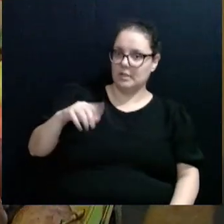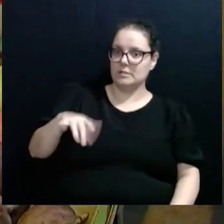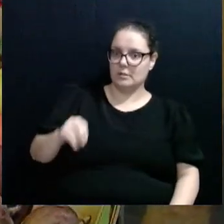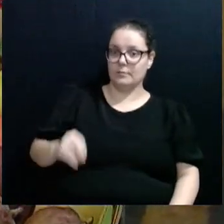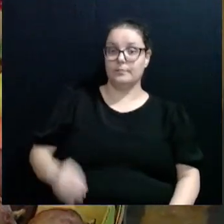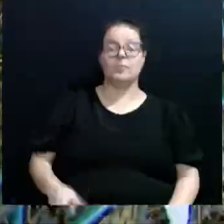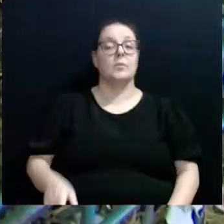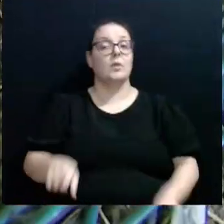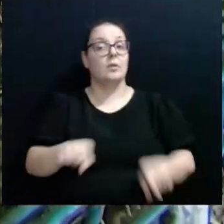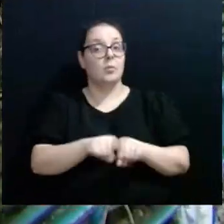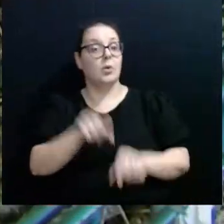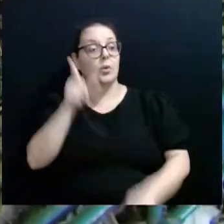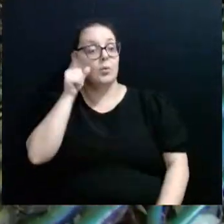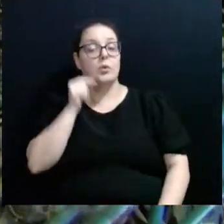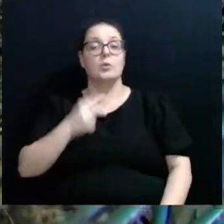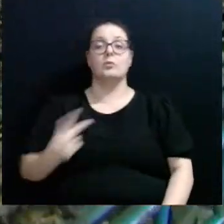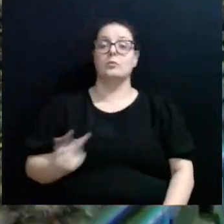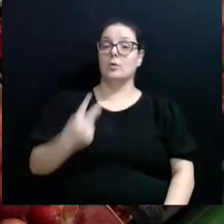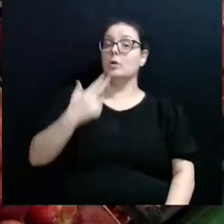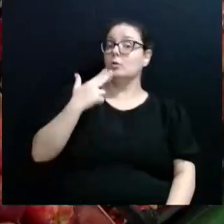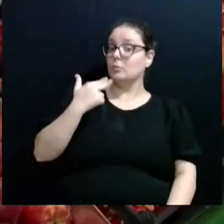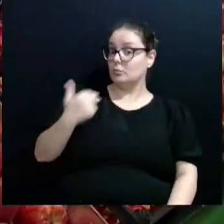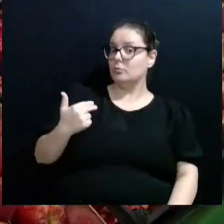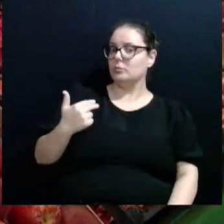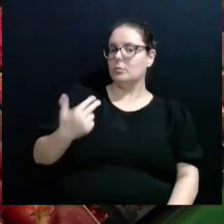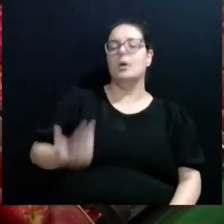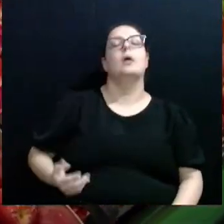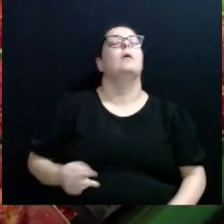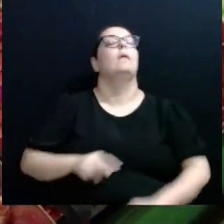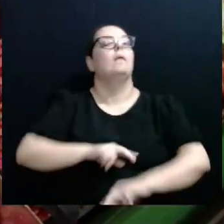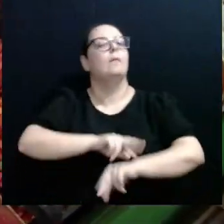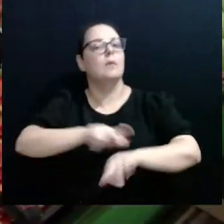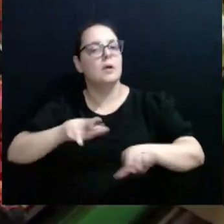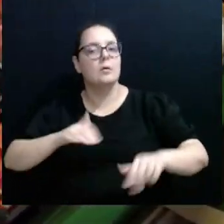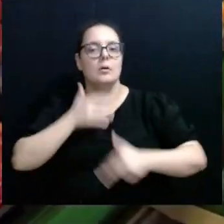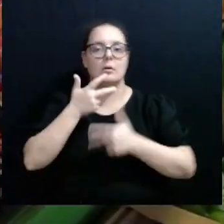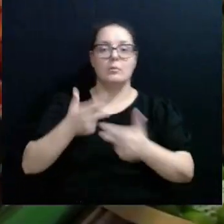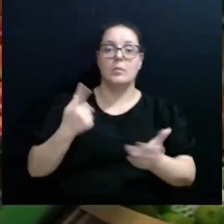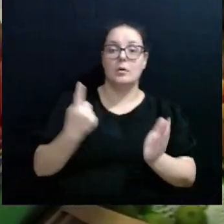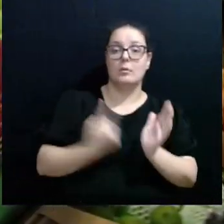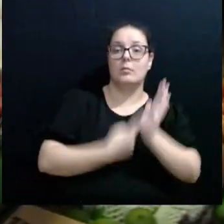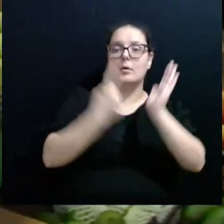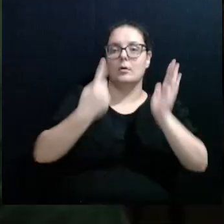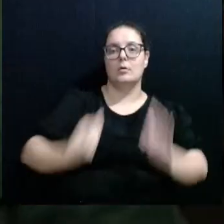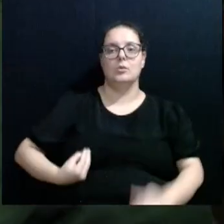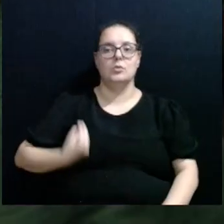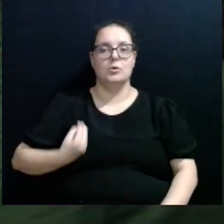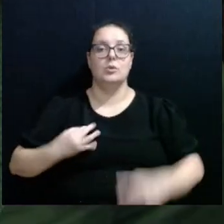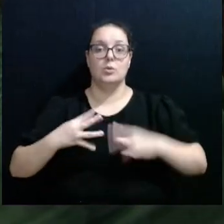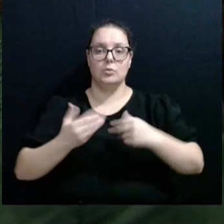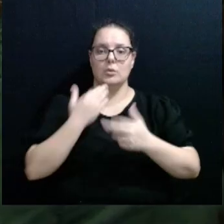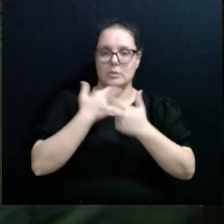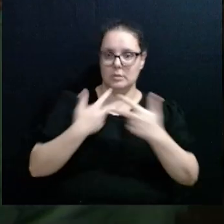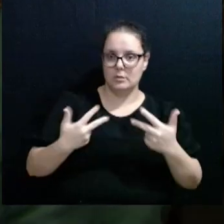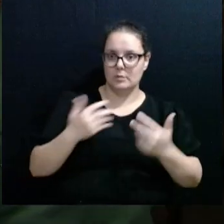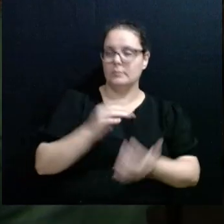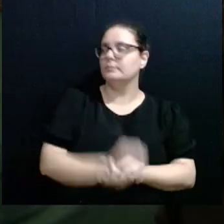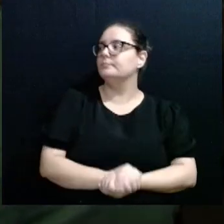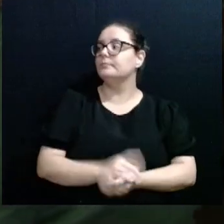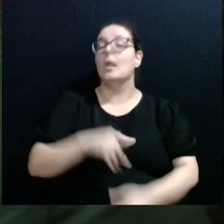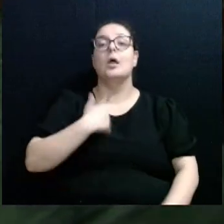valor nutricional, a versatilidade das frutas permite que elas marquem presença em todas as refeições. Nós podemos também